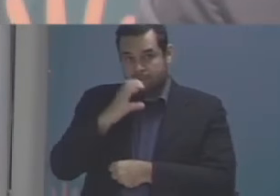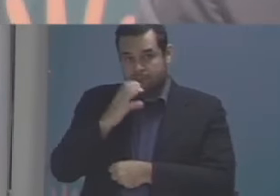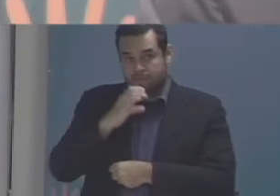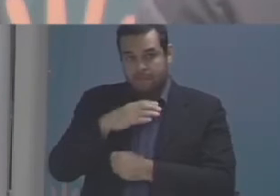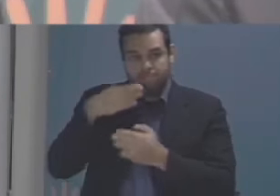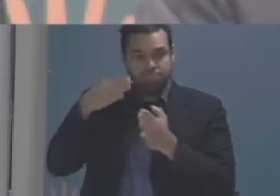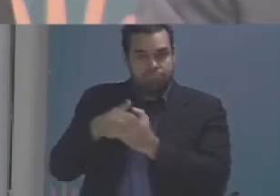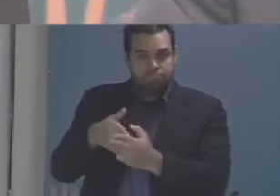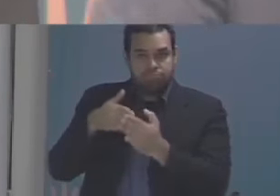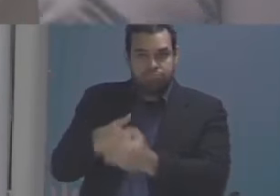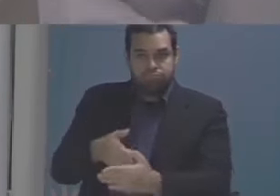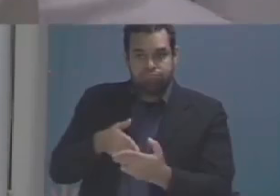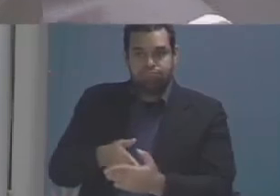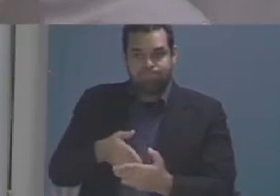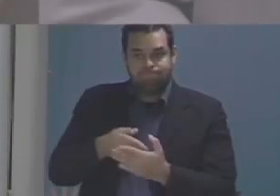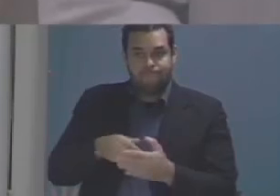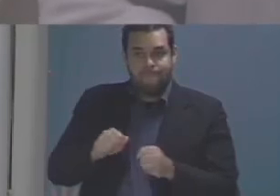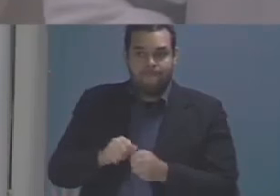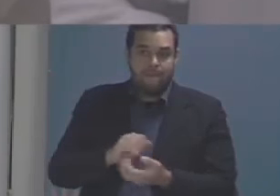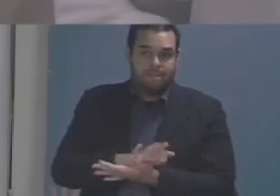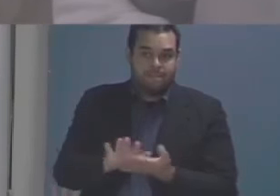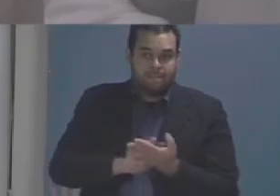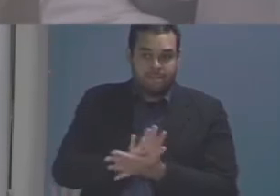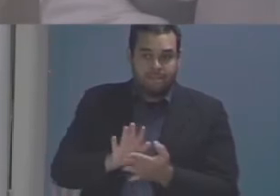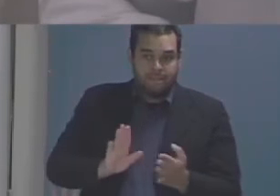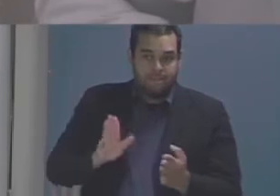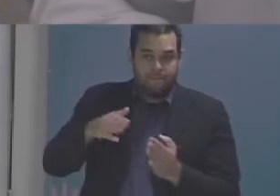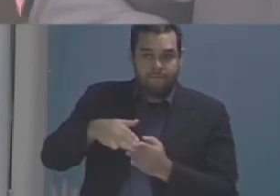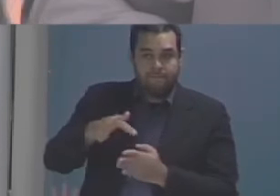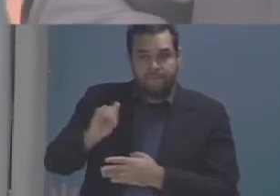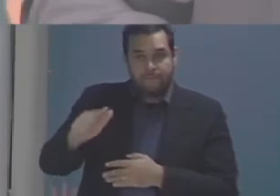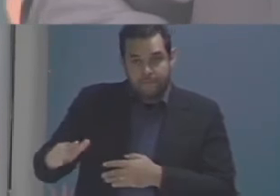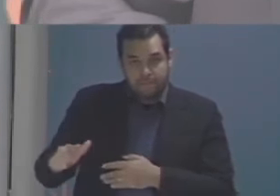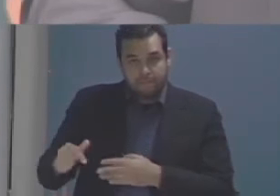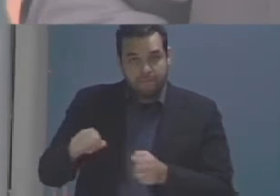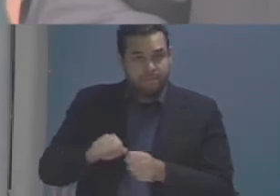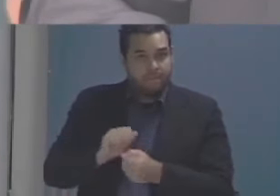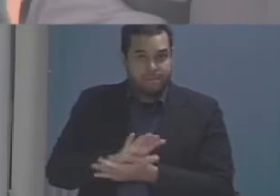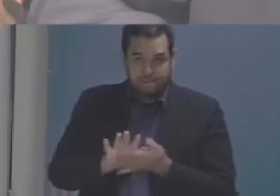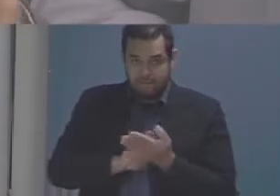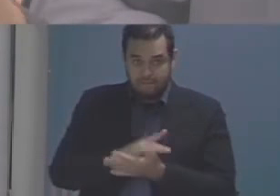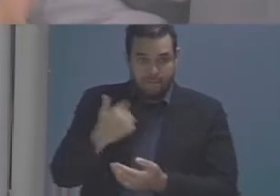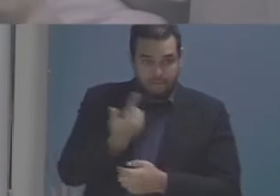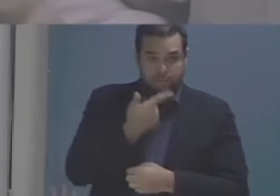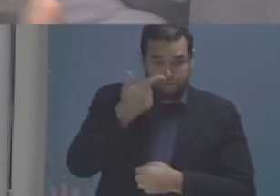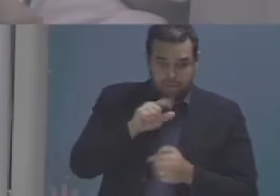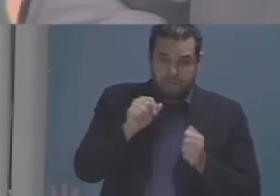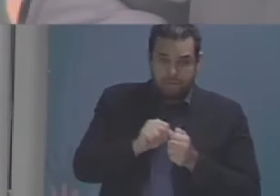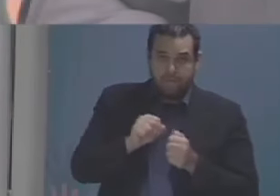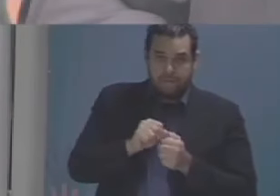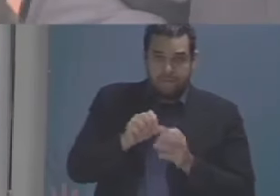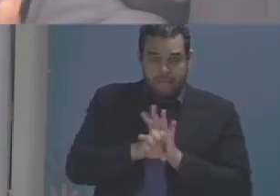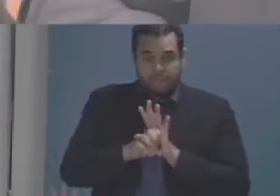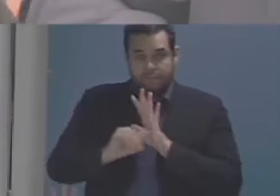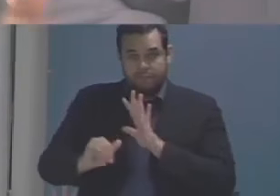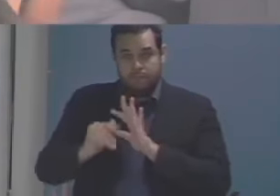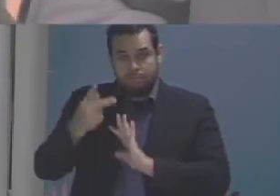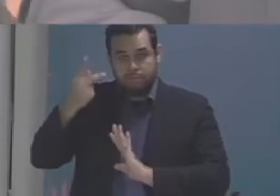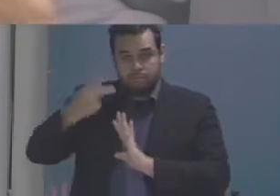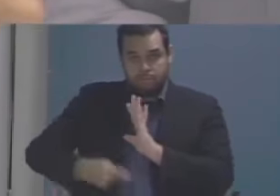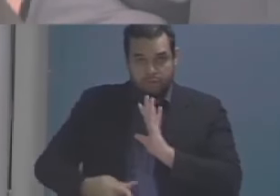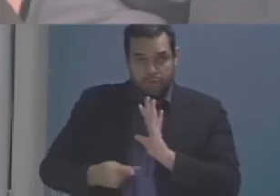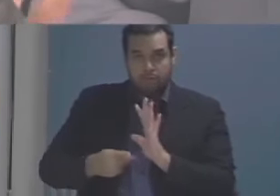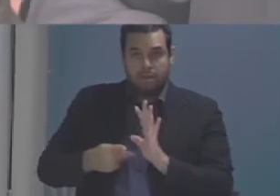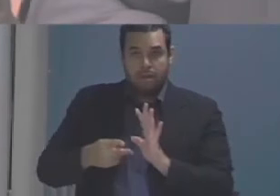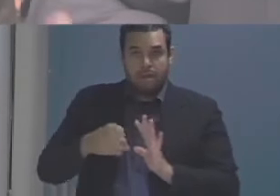emparedar a gestão e não vamos deixar eles fazer nada para, no final, cobrar que eles não fizeram nada. E nós fizemos muito. Nós fizemos edital de projetos, edital que